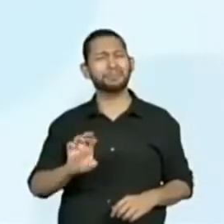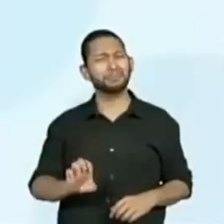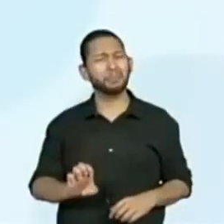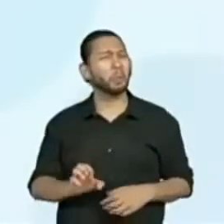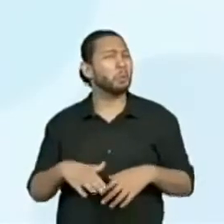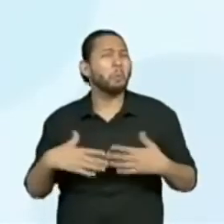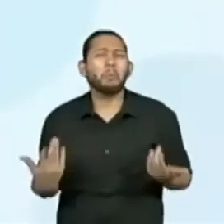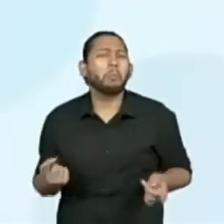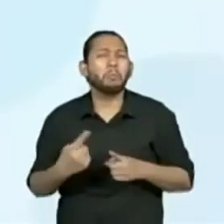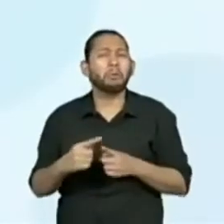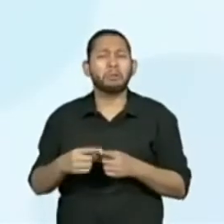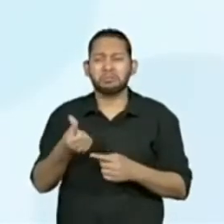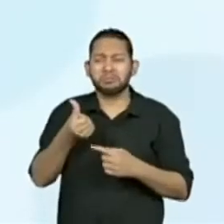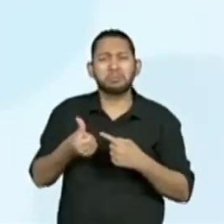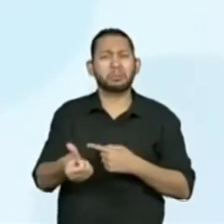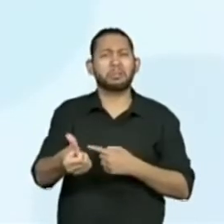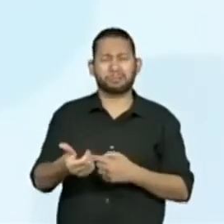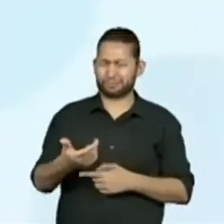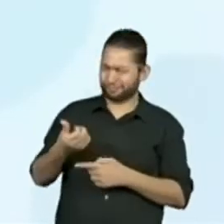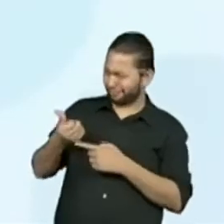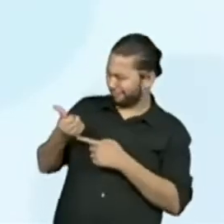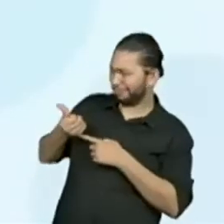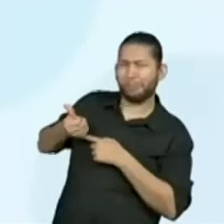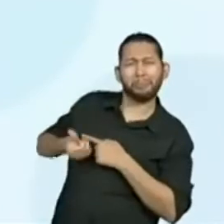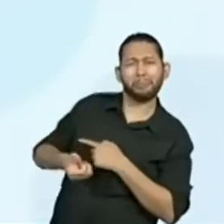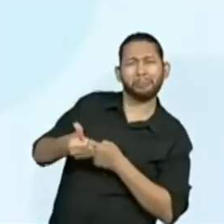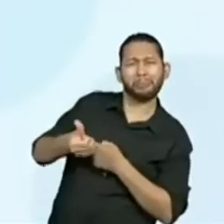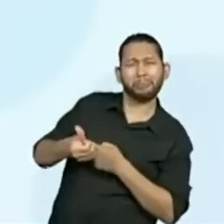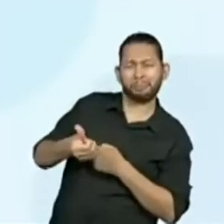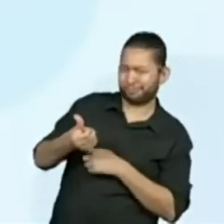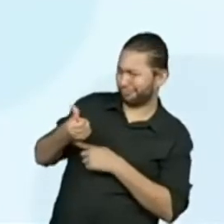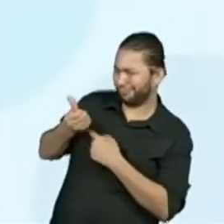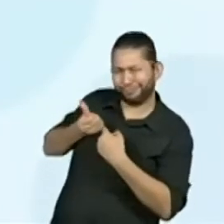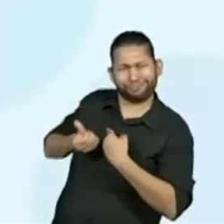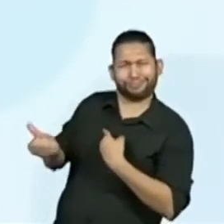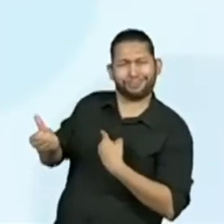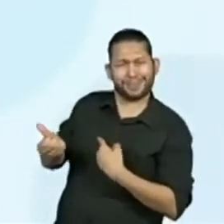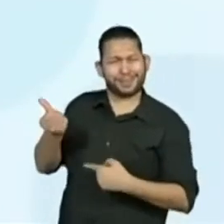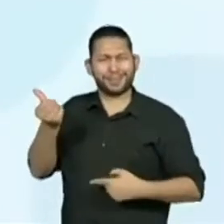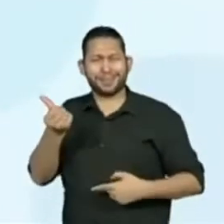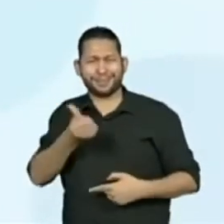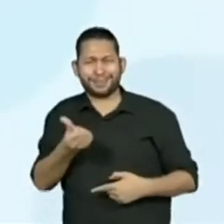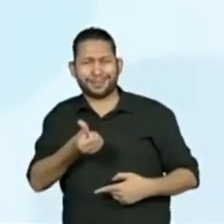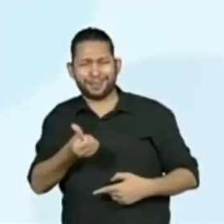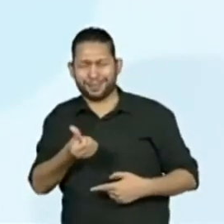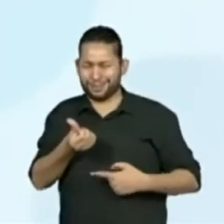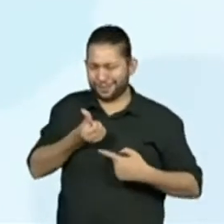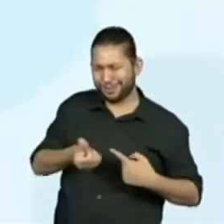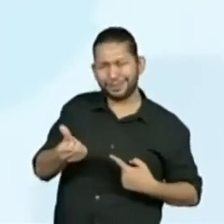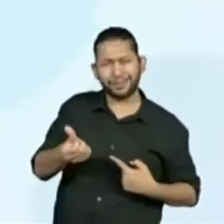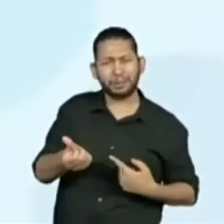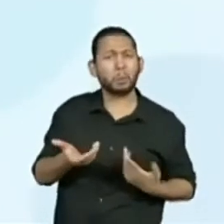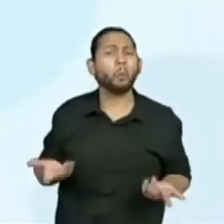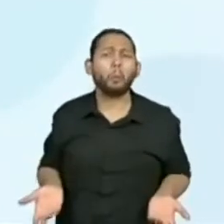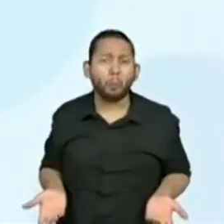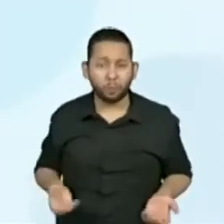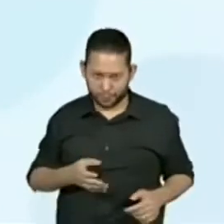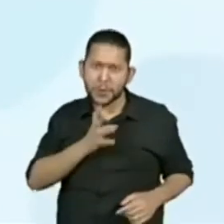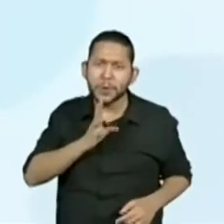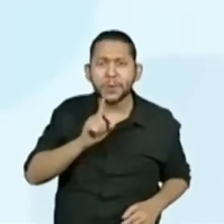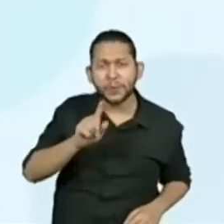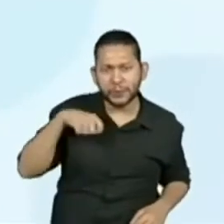primeiro semestre. Será que os alunos sabem o que é semestre? Professores,